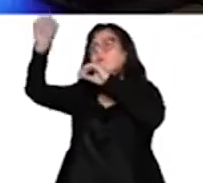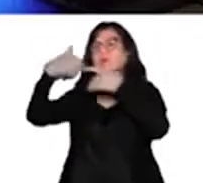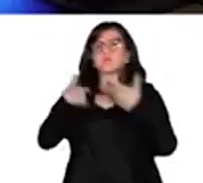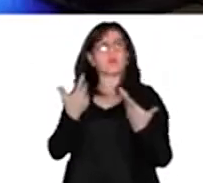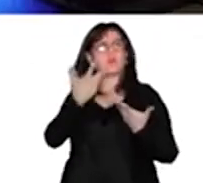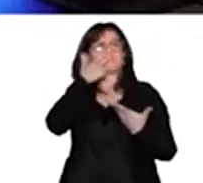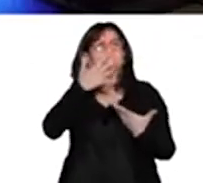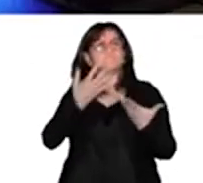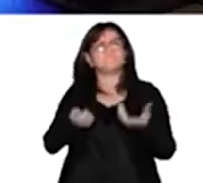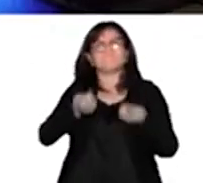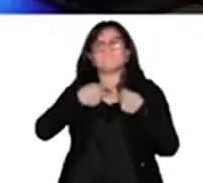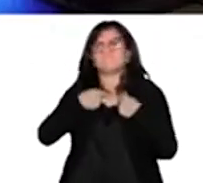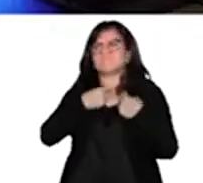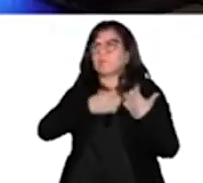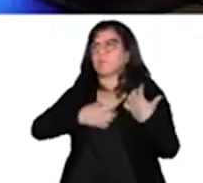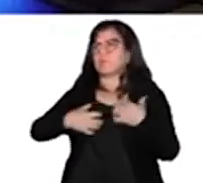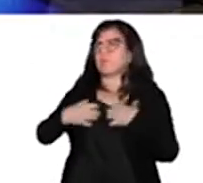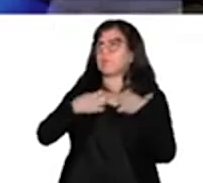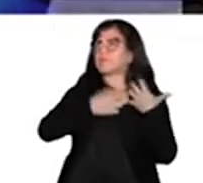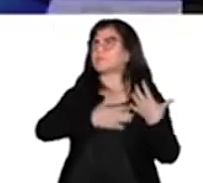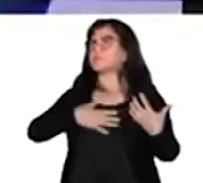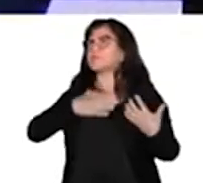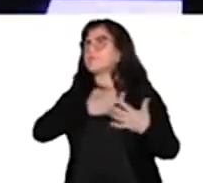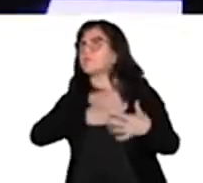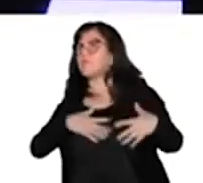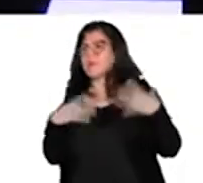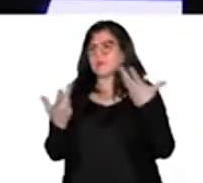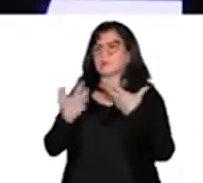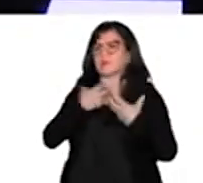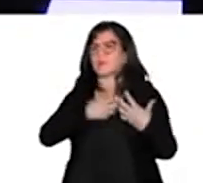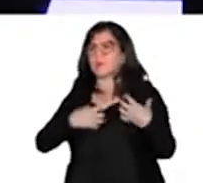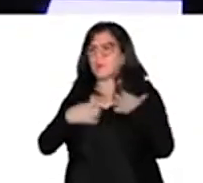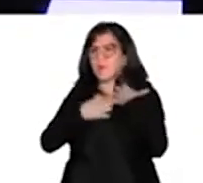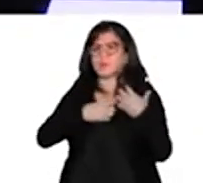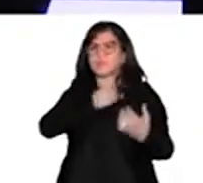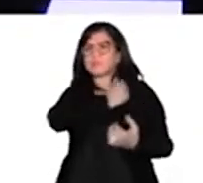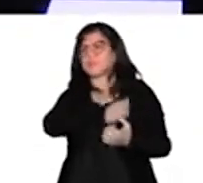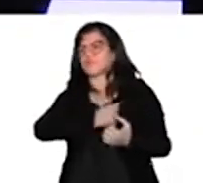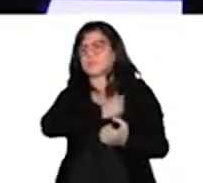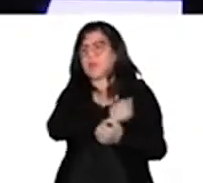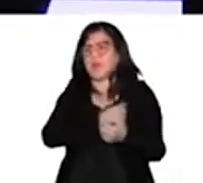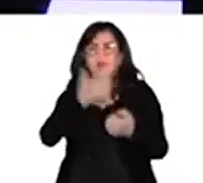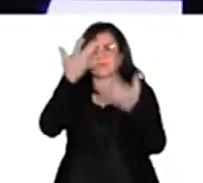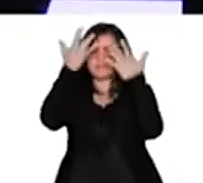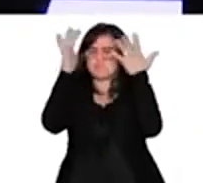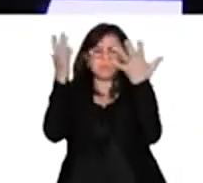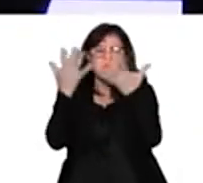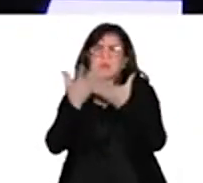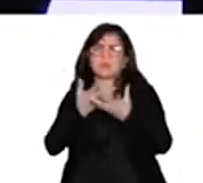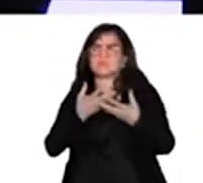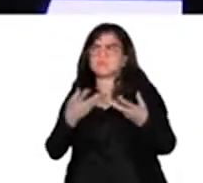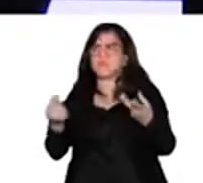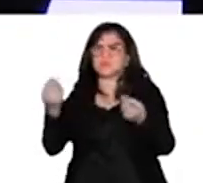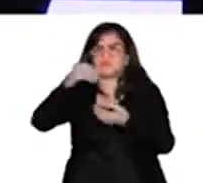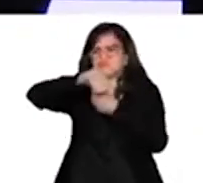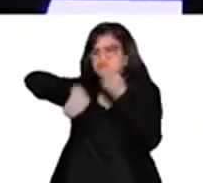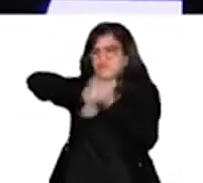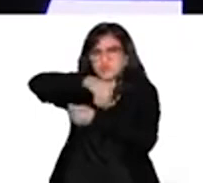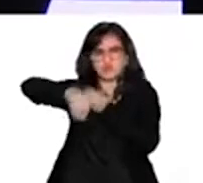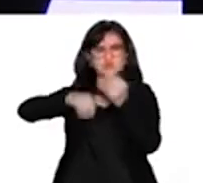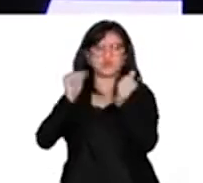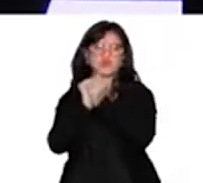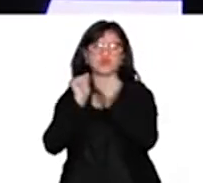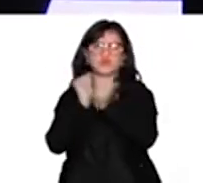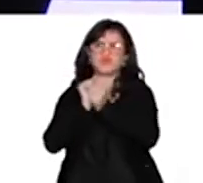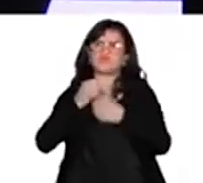ativa sentimentos e angústias e saudades e não sei, muitos sentimentos junto, né? E